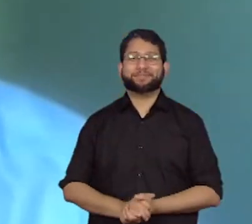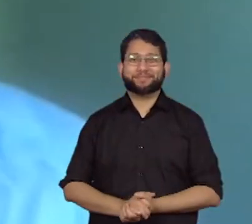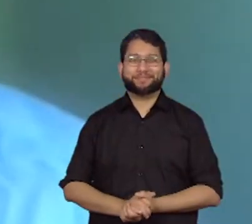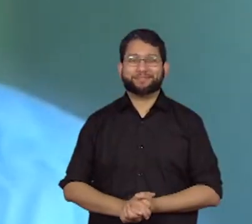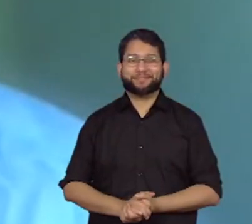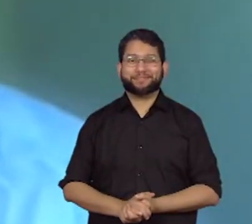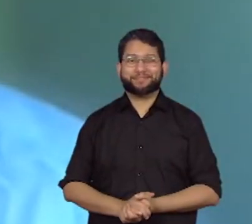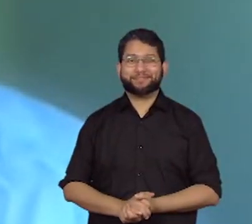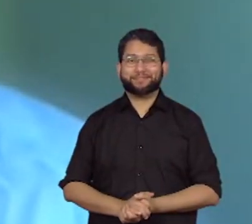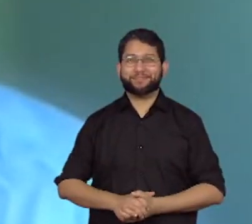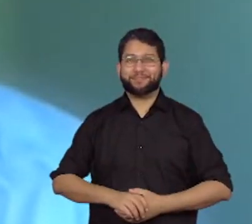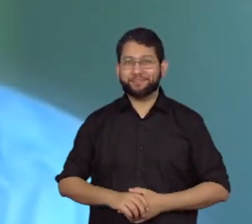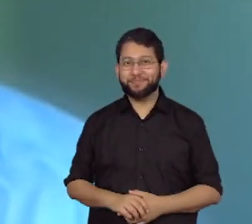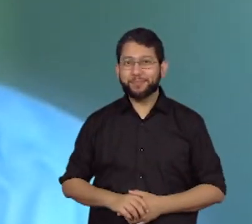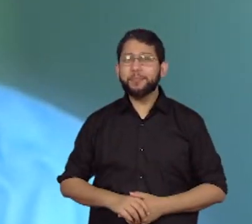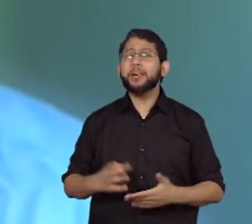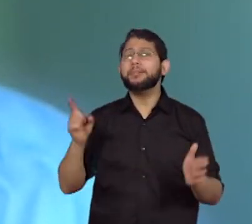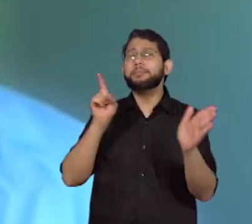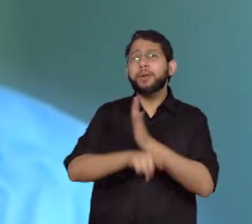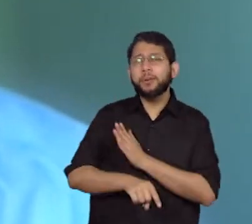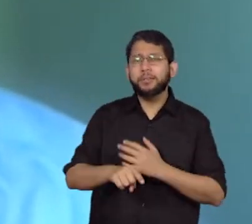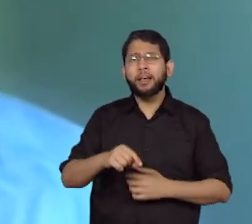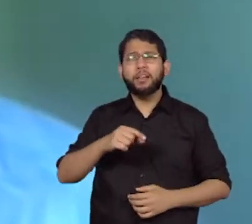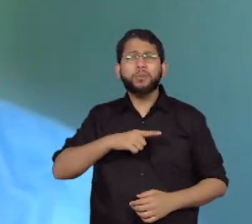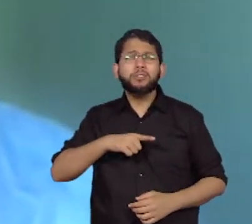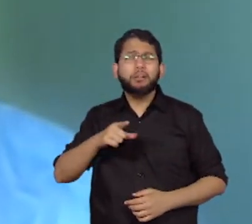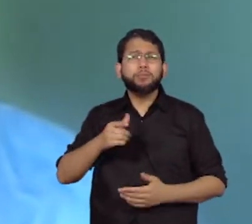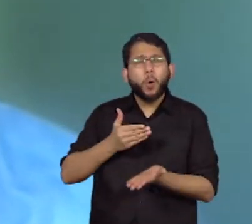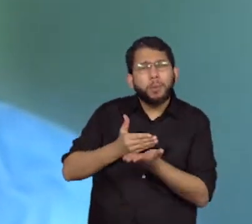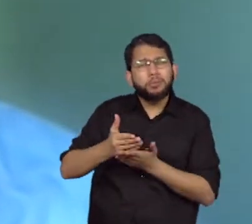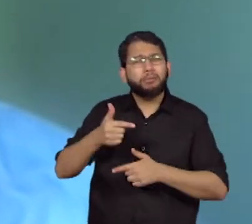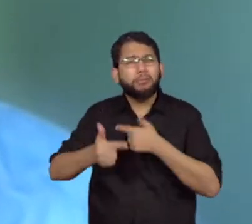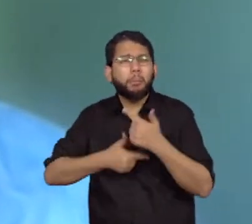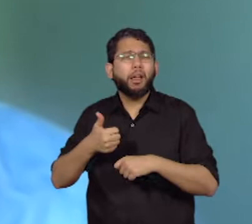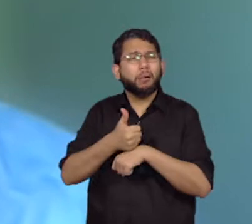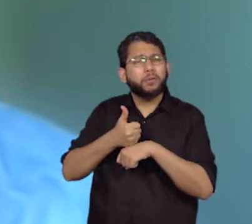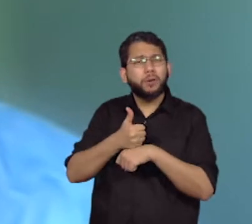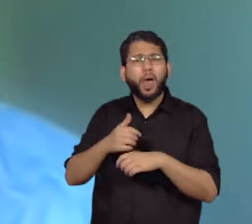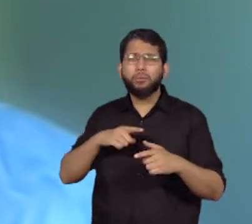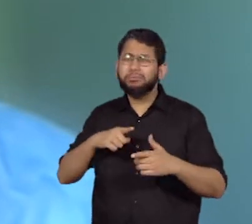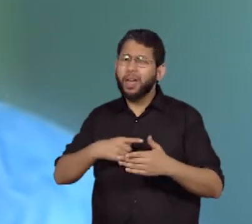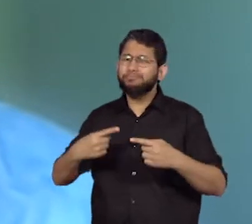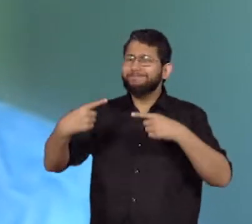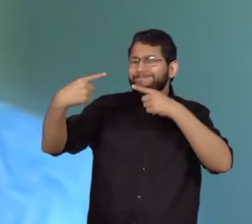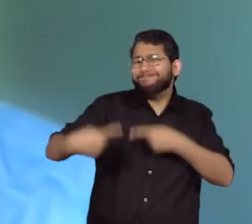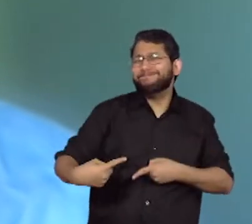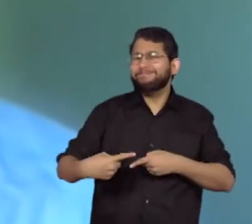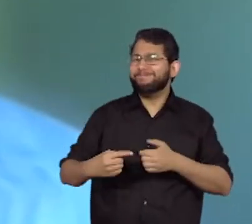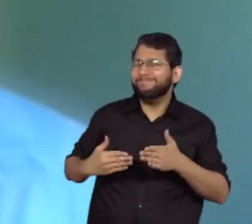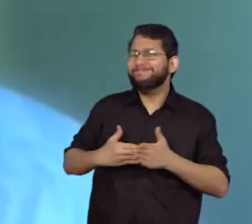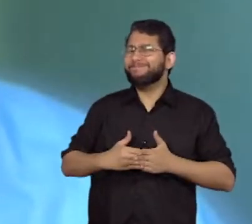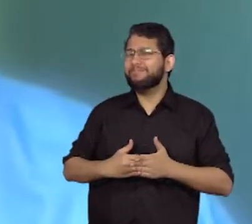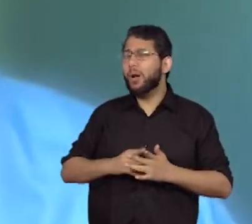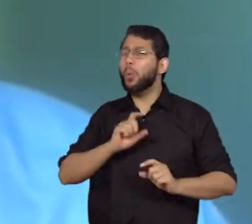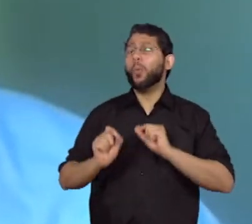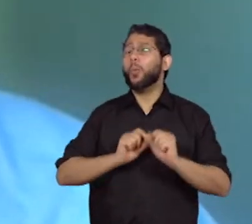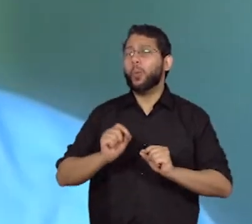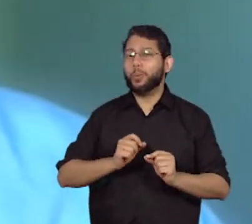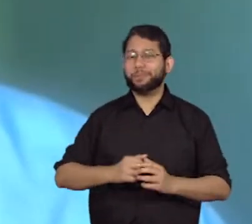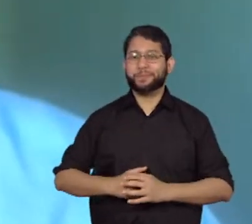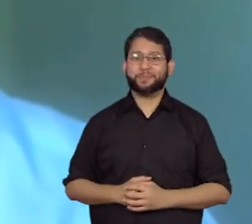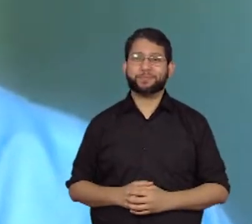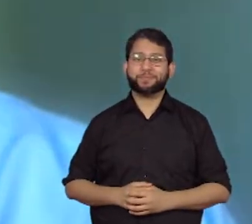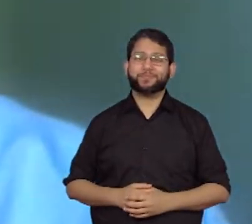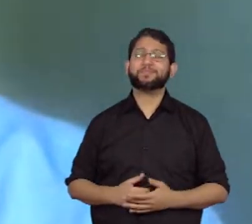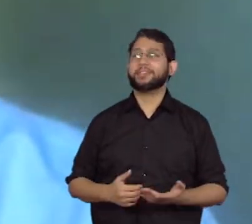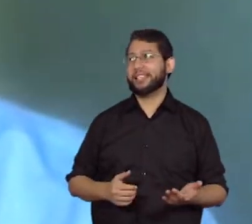imagem de Havashi surge uma caixa de texto de fundo azul com uma pergunta feita por @PedroOAnjos. Quais os desafios que você enfrentou no começo de